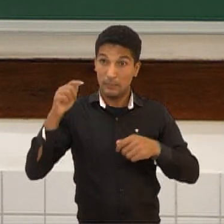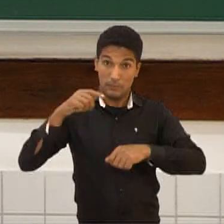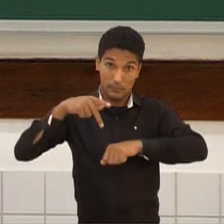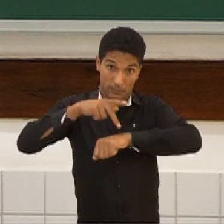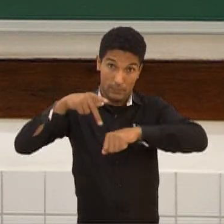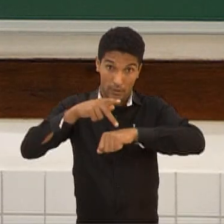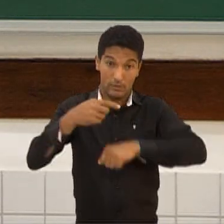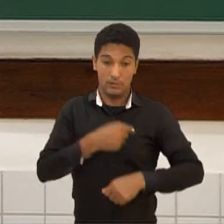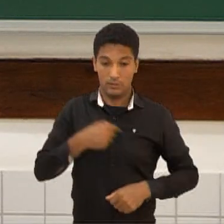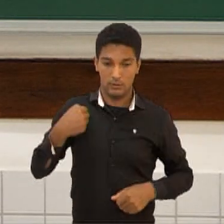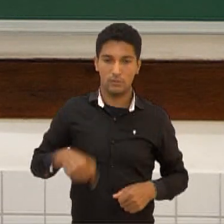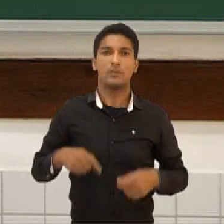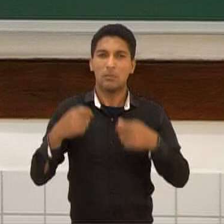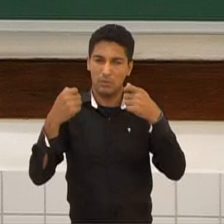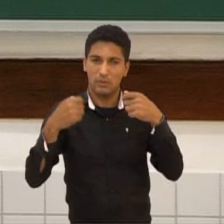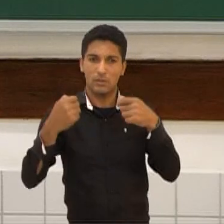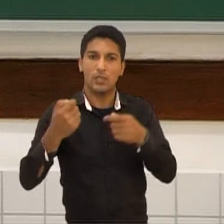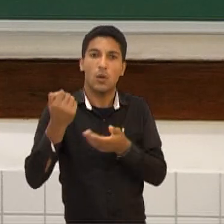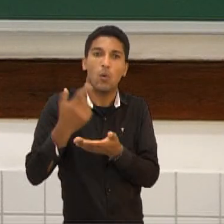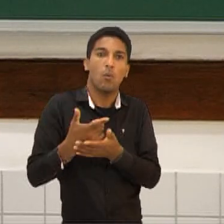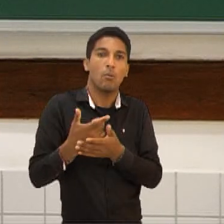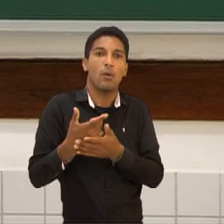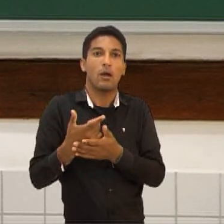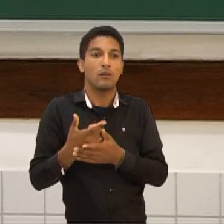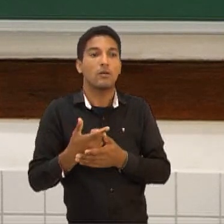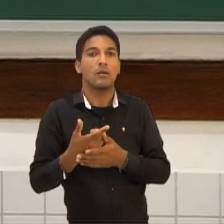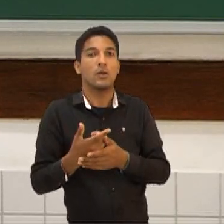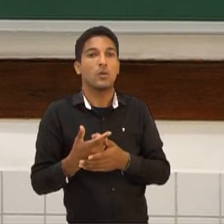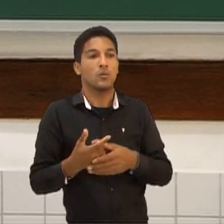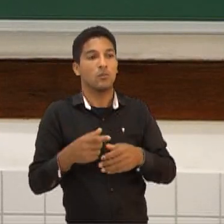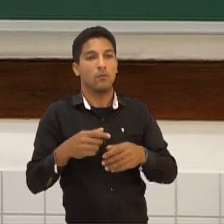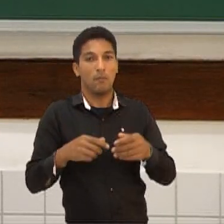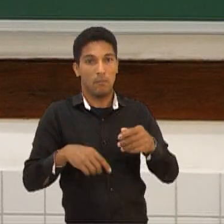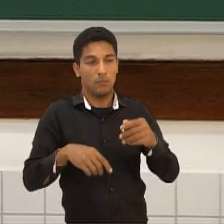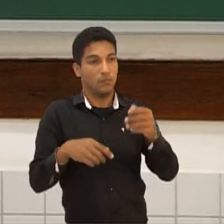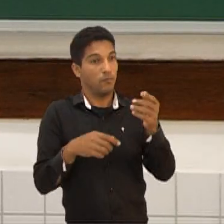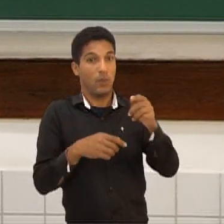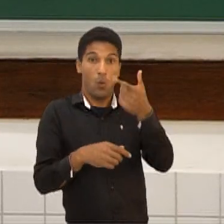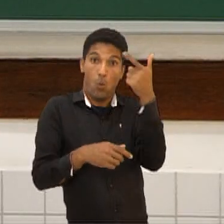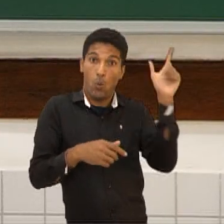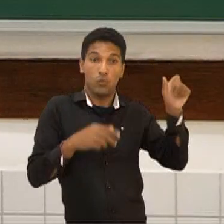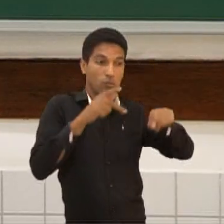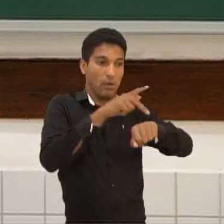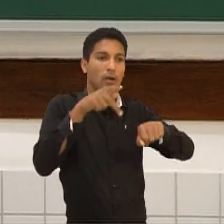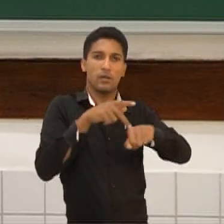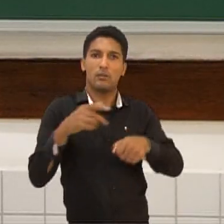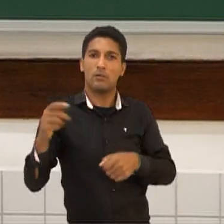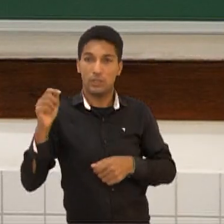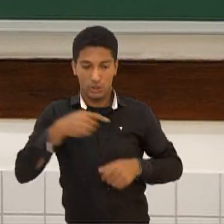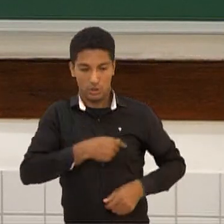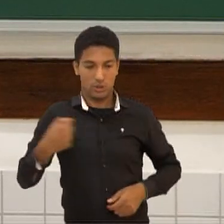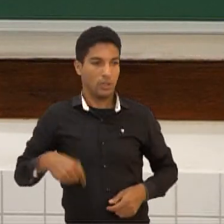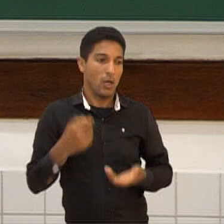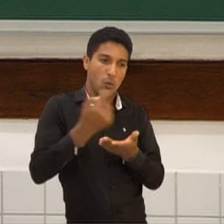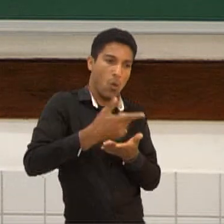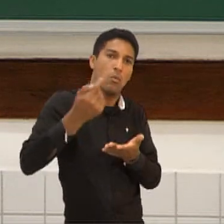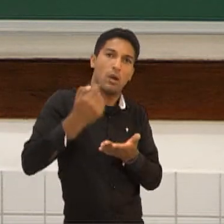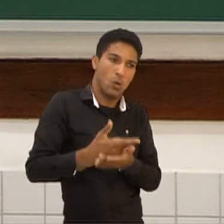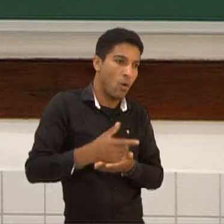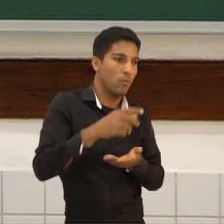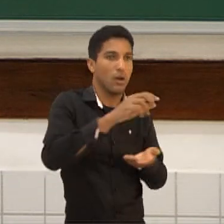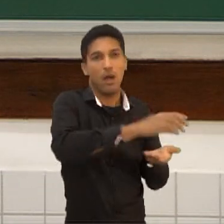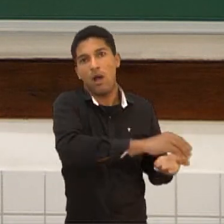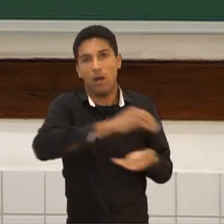tamanho do seu território, a quantidade da população de 1 bilhão e 200 milhões de habitantes, até mais que isso, né? Então a